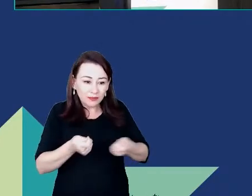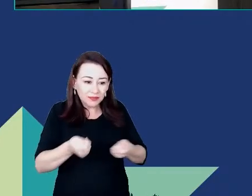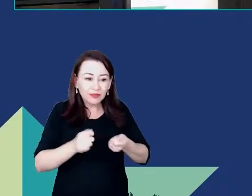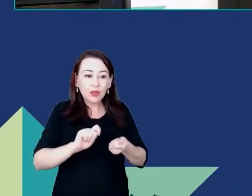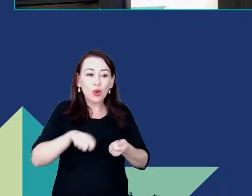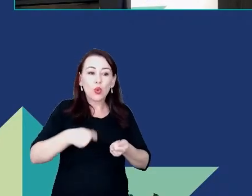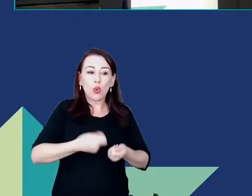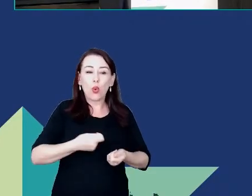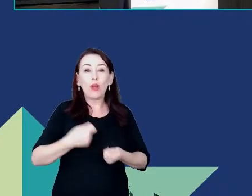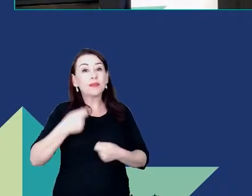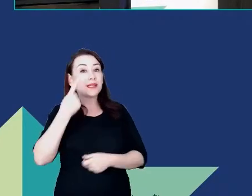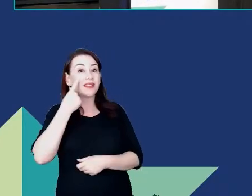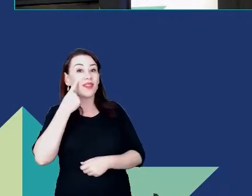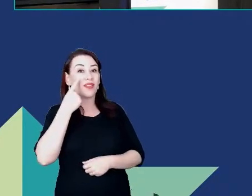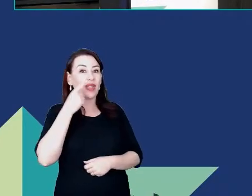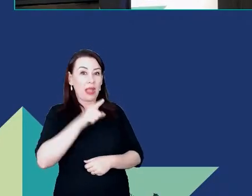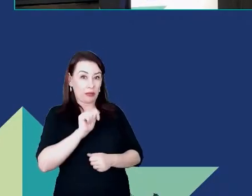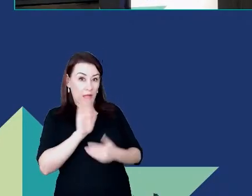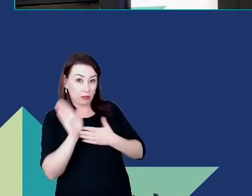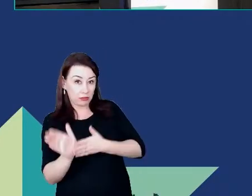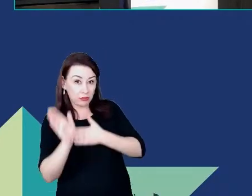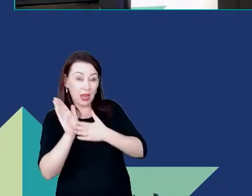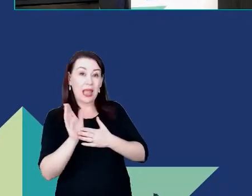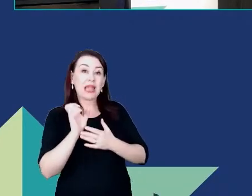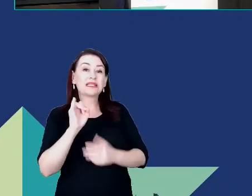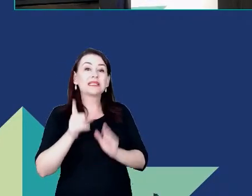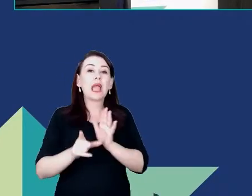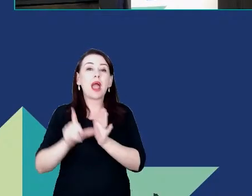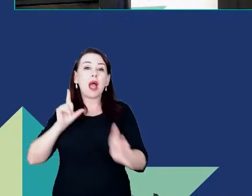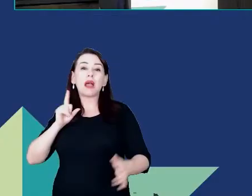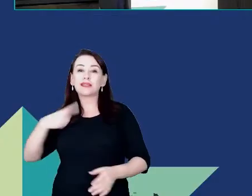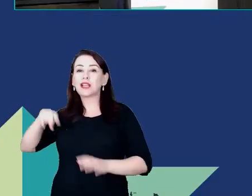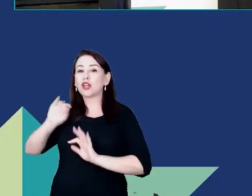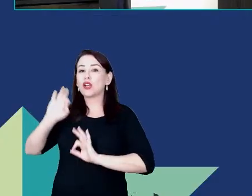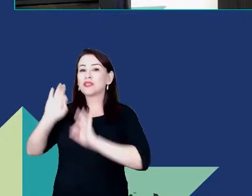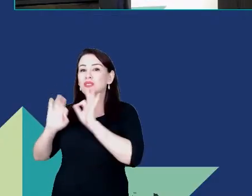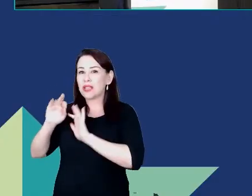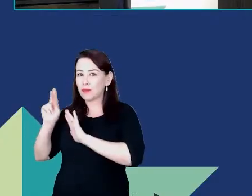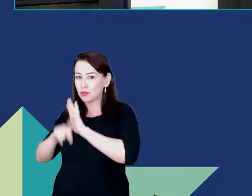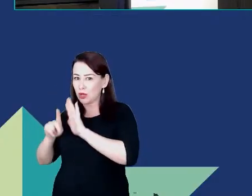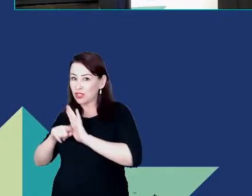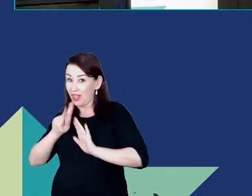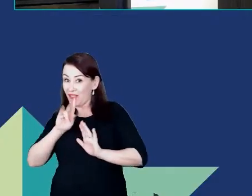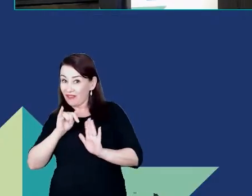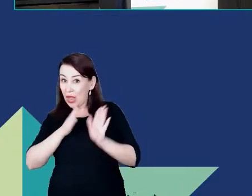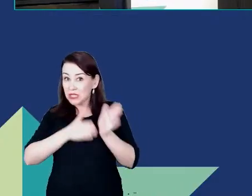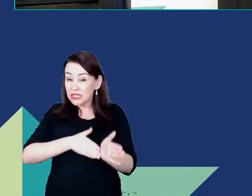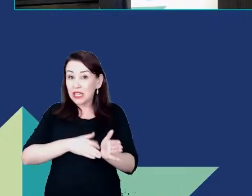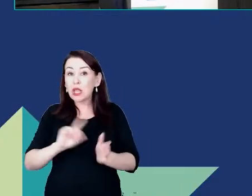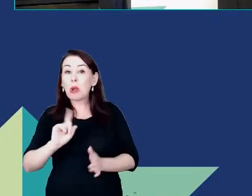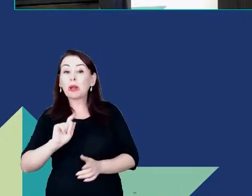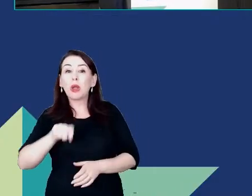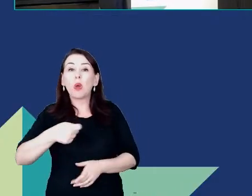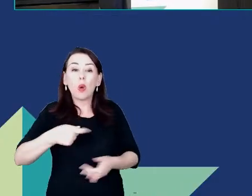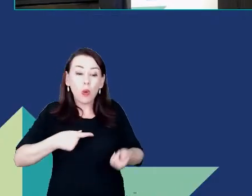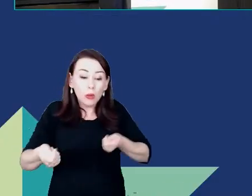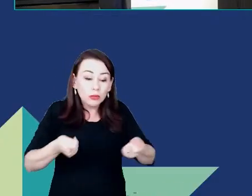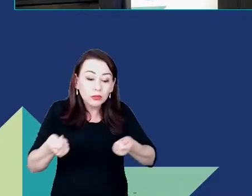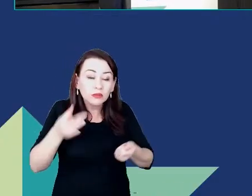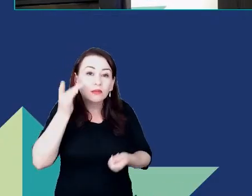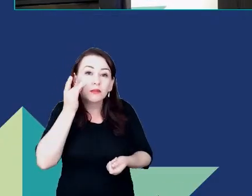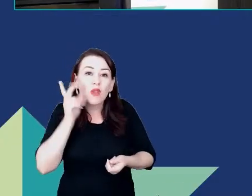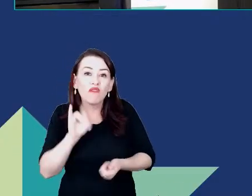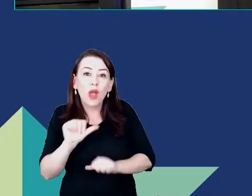se ele continua atendendo as premissas de projeto ou não, tá? E, nesse momento, como a gente tinha uma granulometria mais ou menos homogênea, foi preciso fazer um estudo